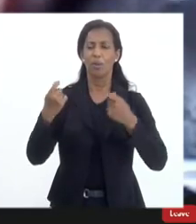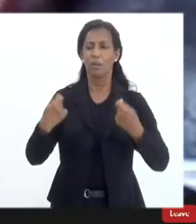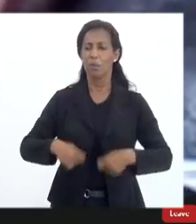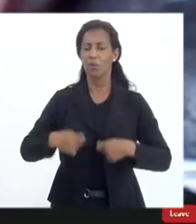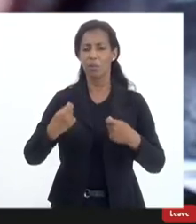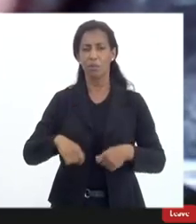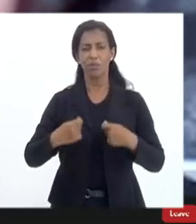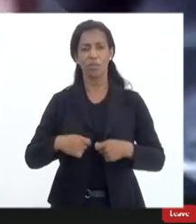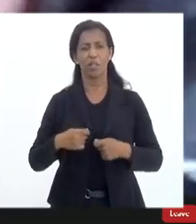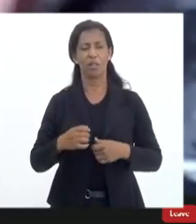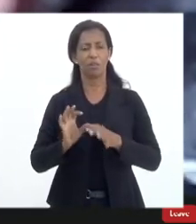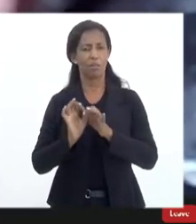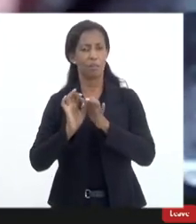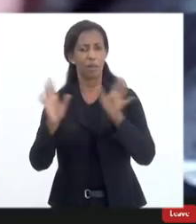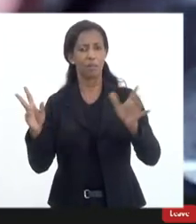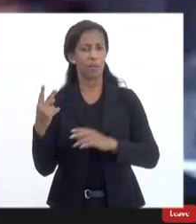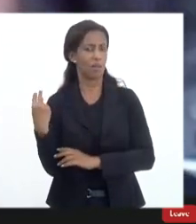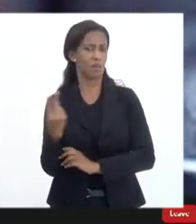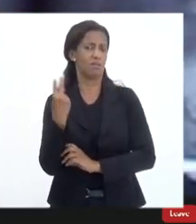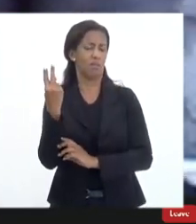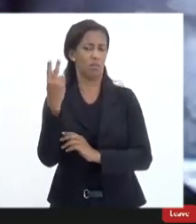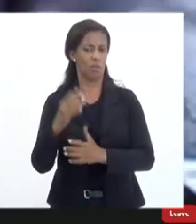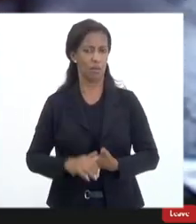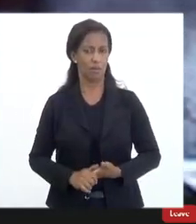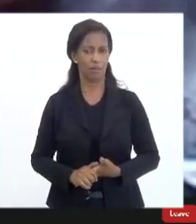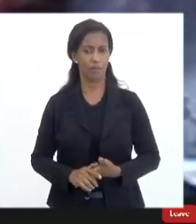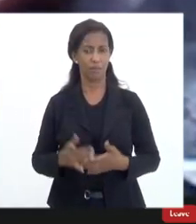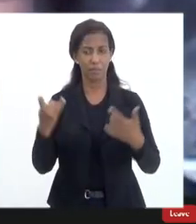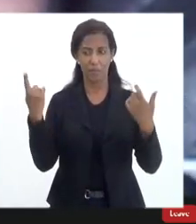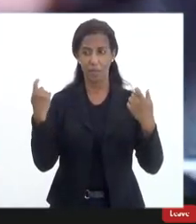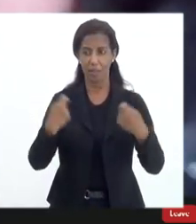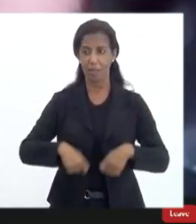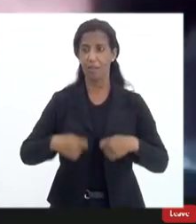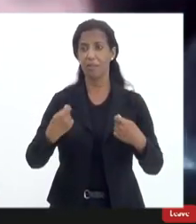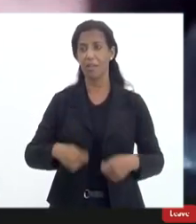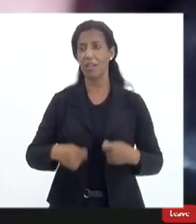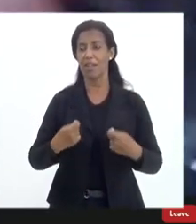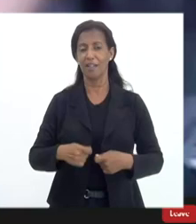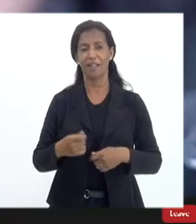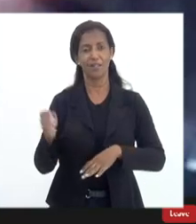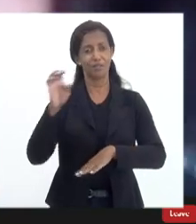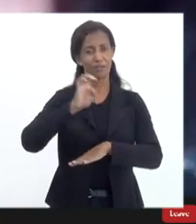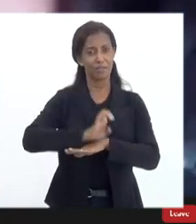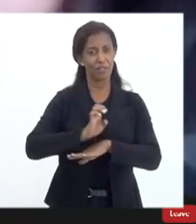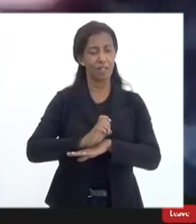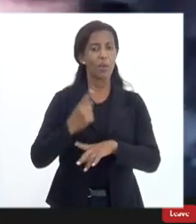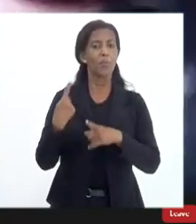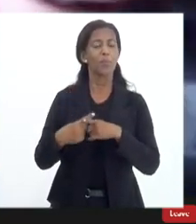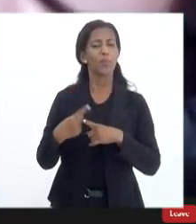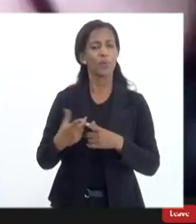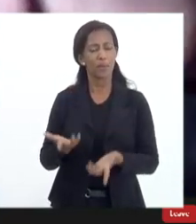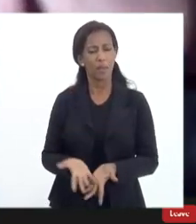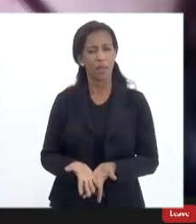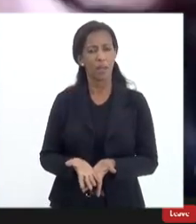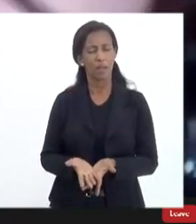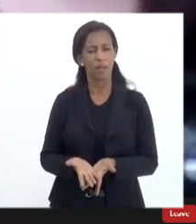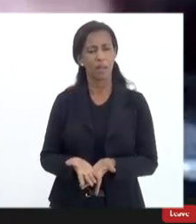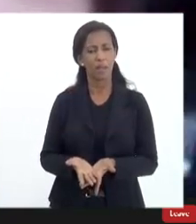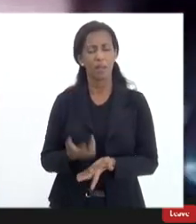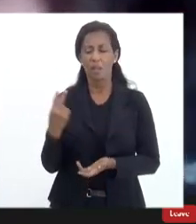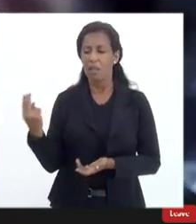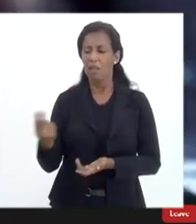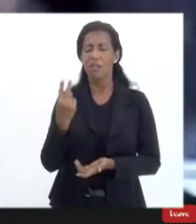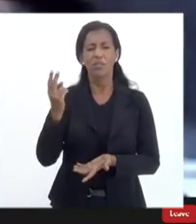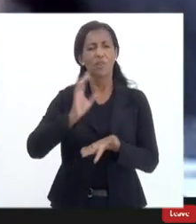esses valores, esses recursos. E também merece uma explicação do governo do Estado do porquê esses recursos de